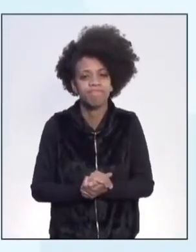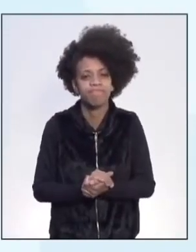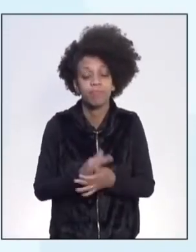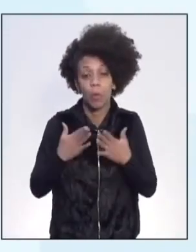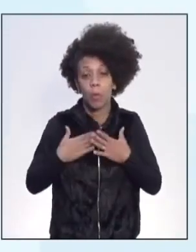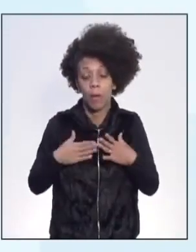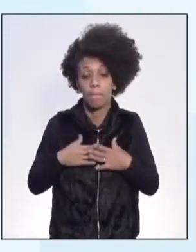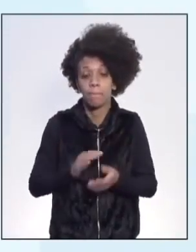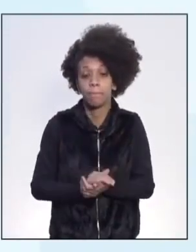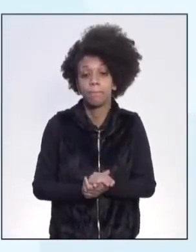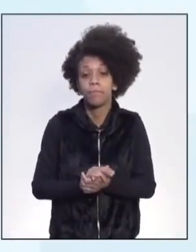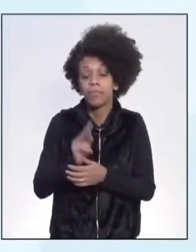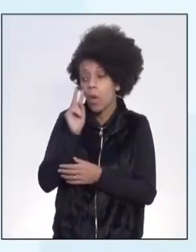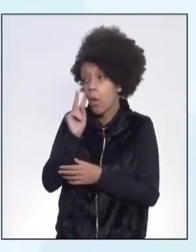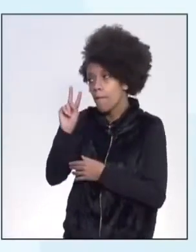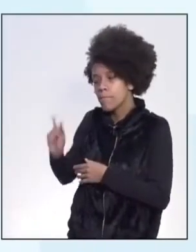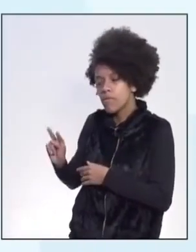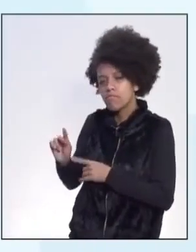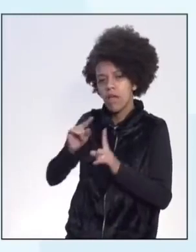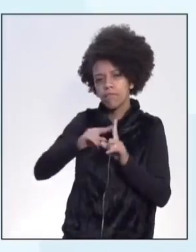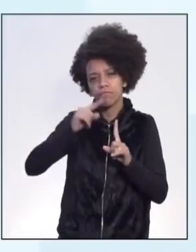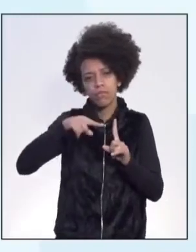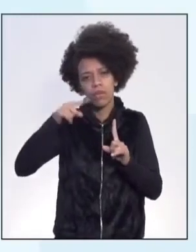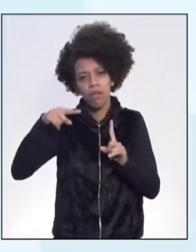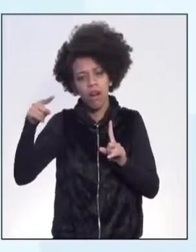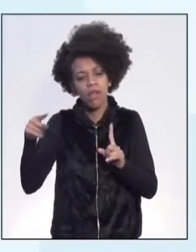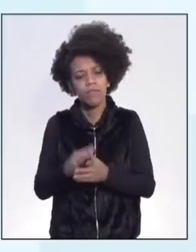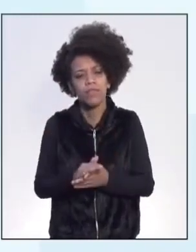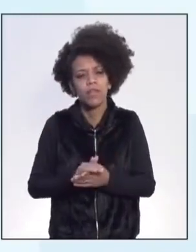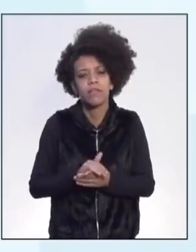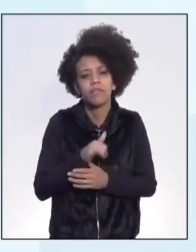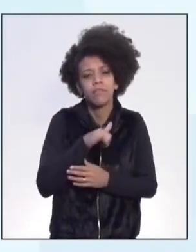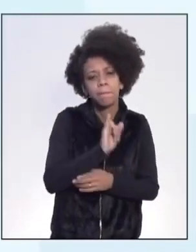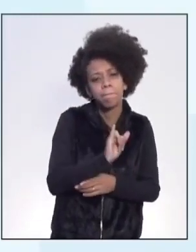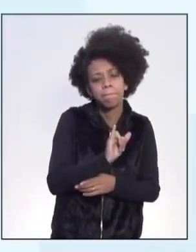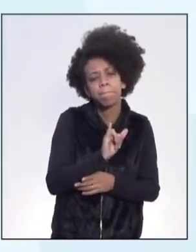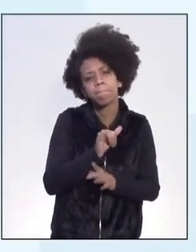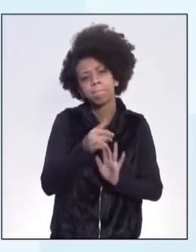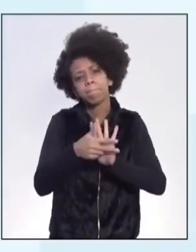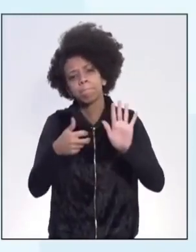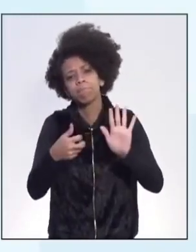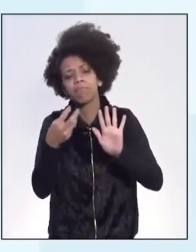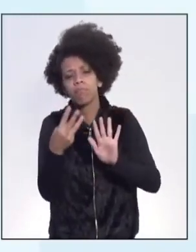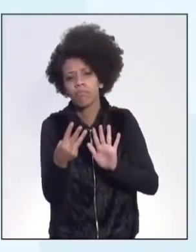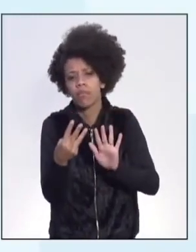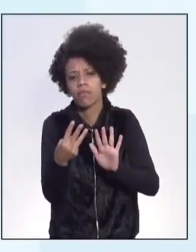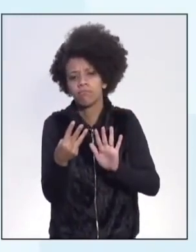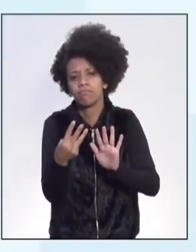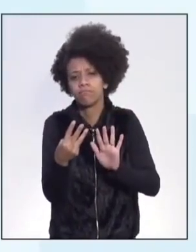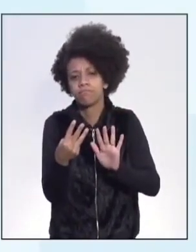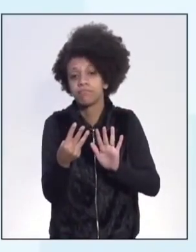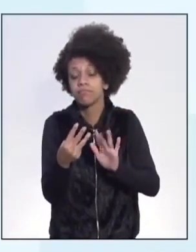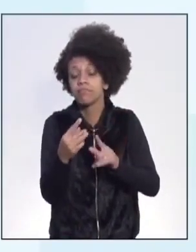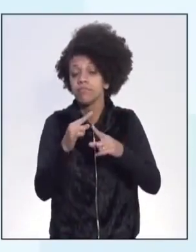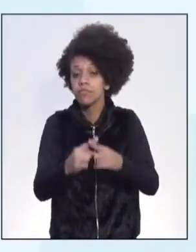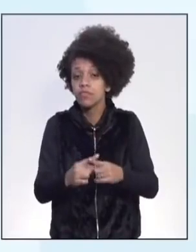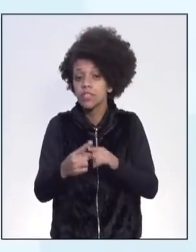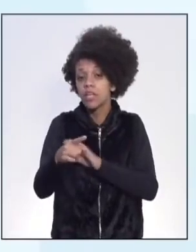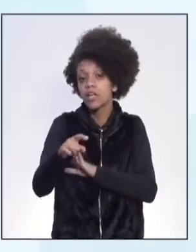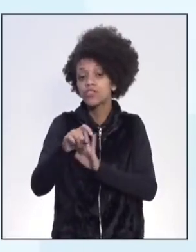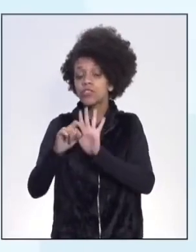calma. Observe o gráfico da função y igual a 3 vezes, olha lá o número 3 na frente, que